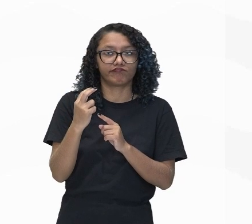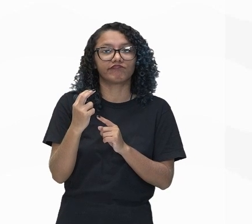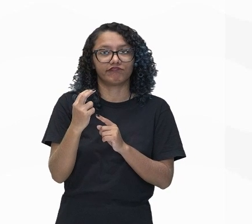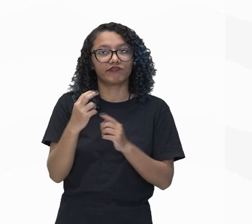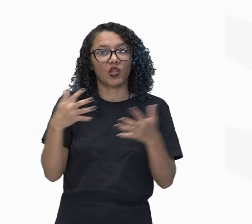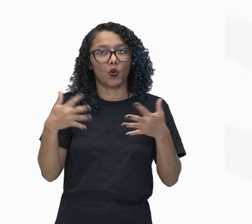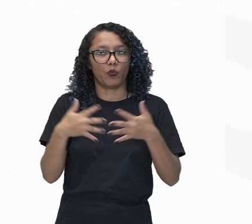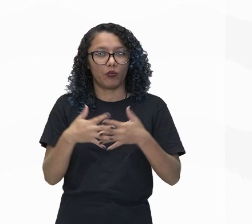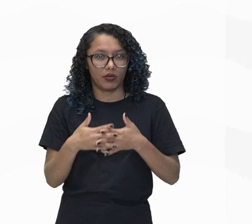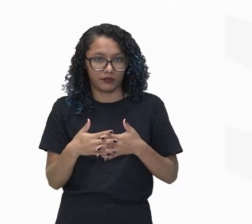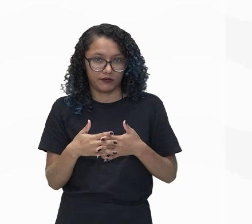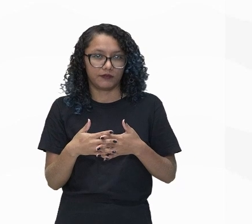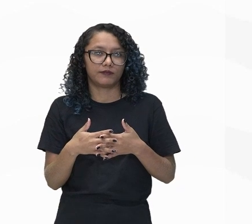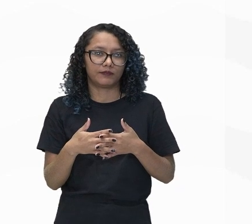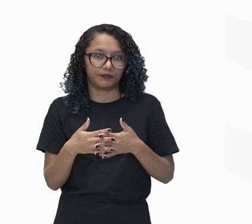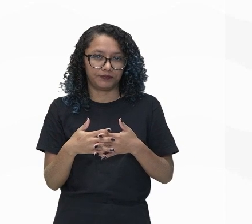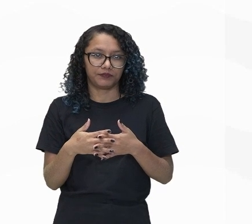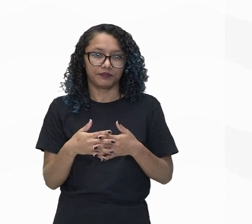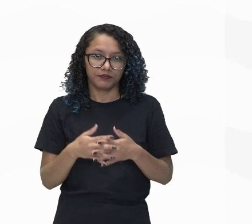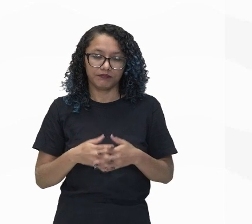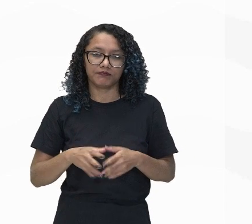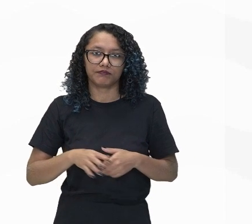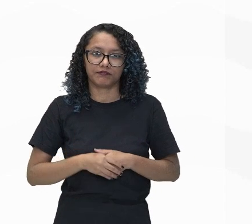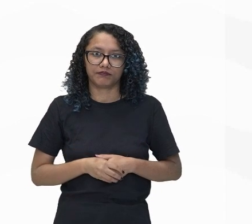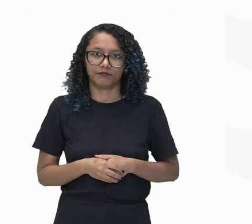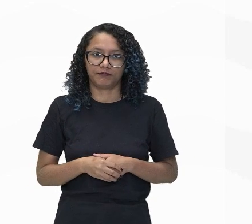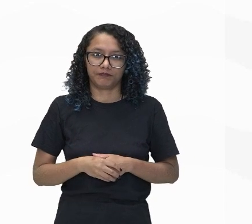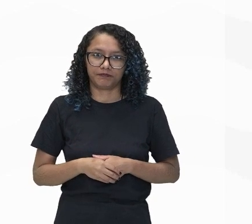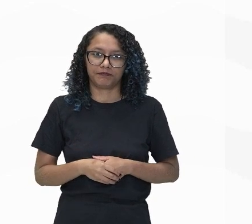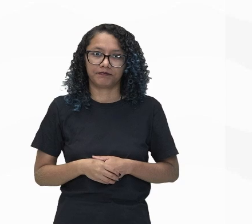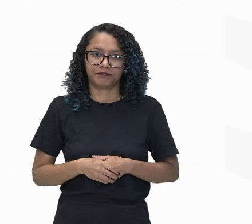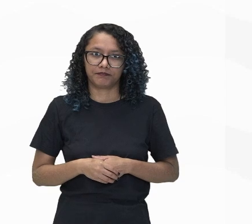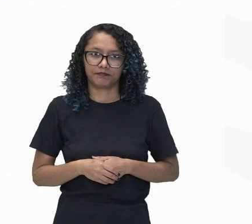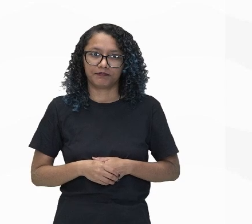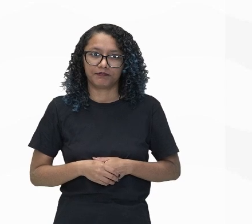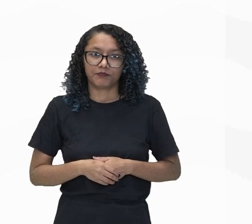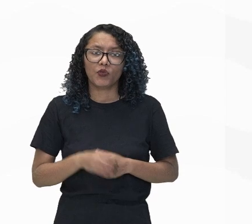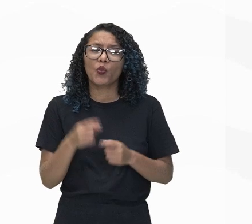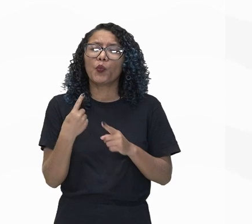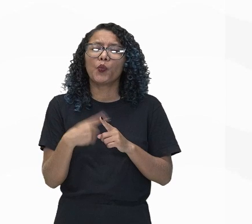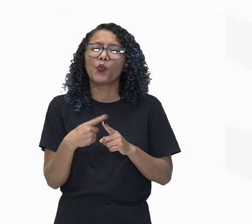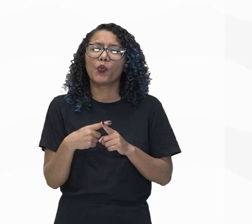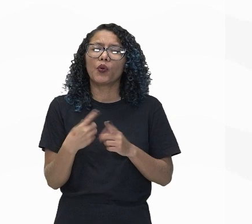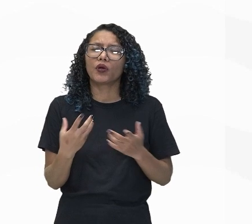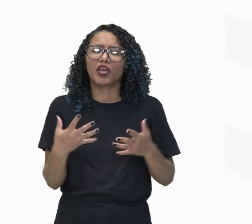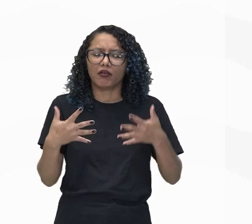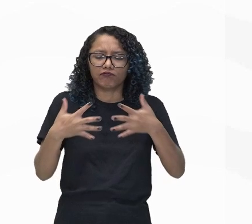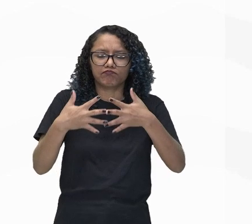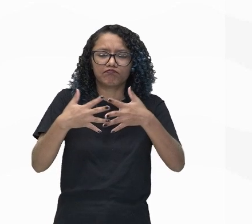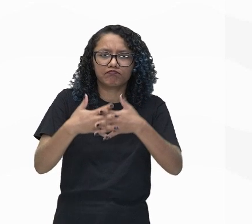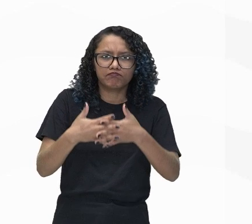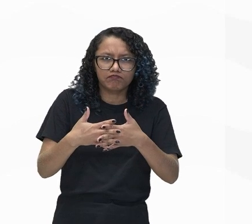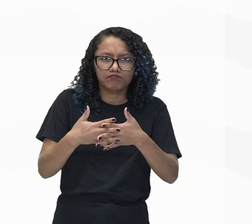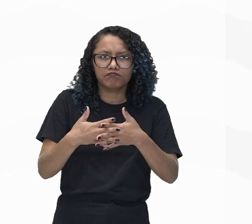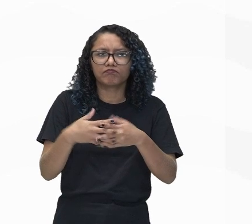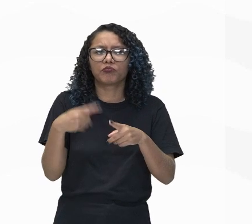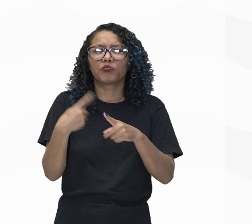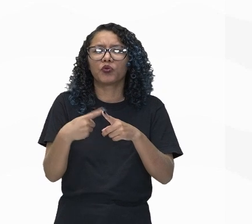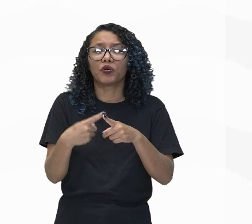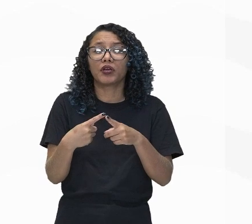cultura, mas que ela é complexa porque existem várias